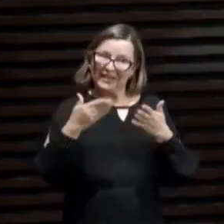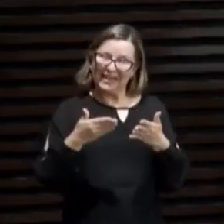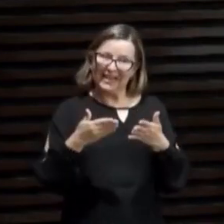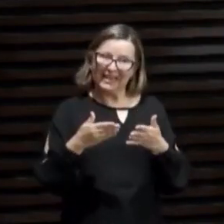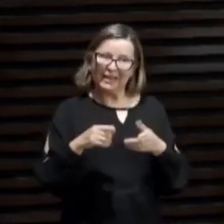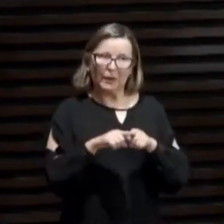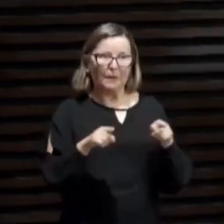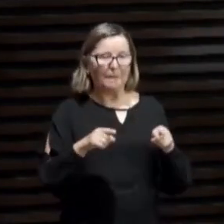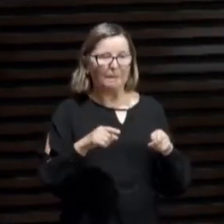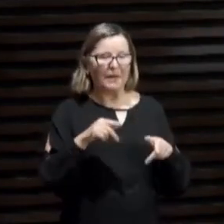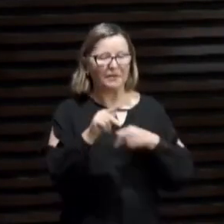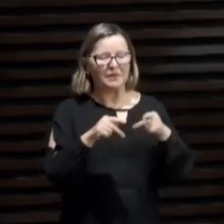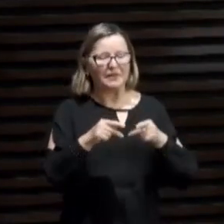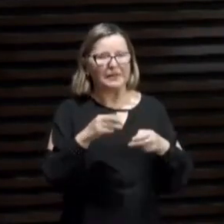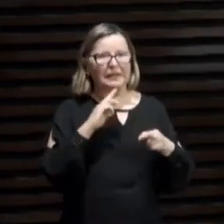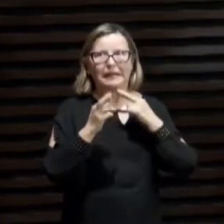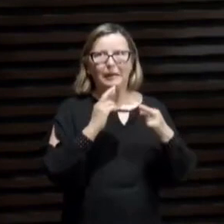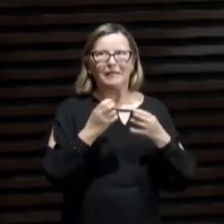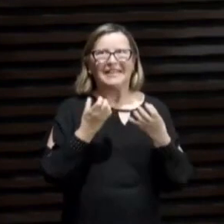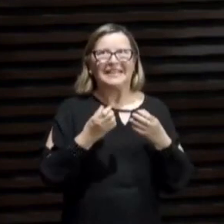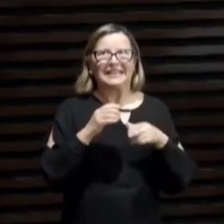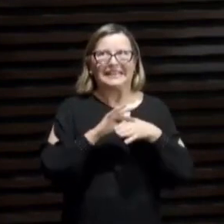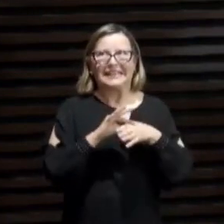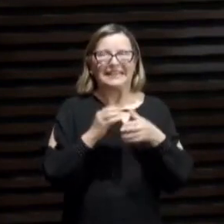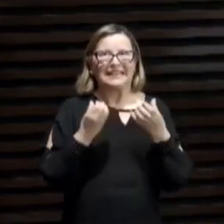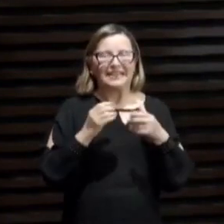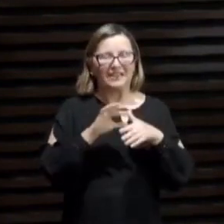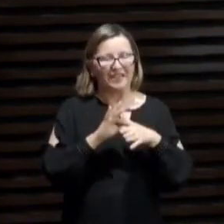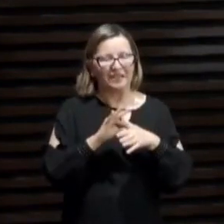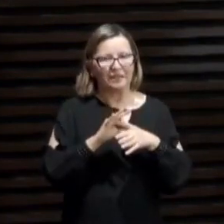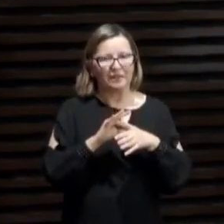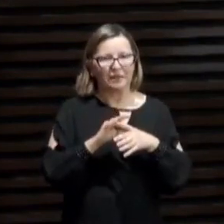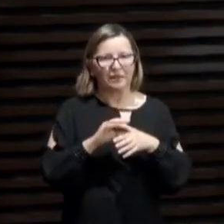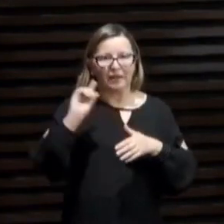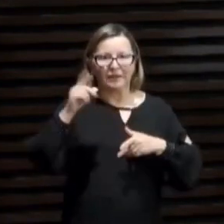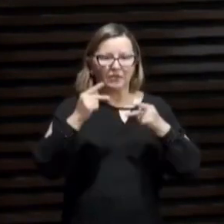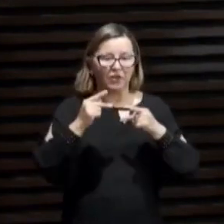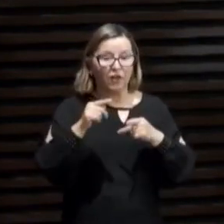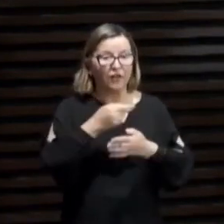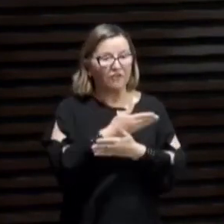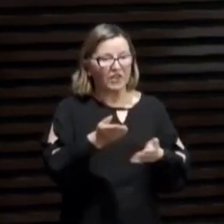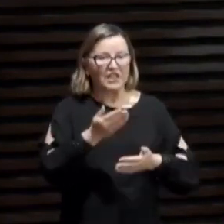Eu quero carne, eu quero carne, eu quero carne. Você quer carne? Então eu vou dar carne. Vocês vão comer tanta carne, não vai ser nem 1, nem 10, nem